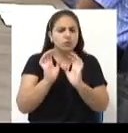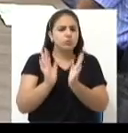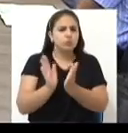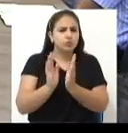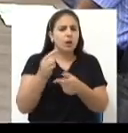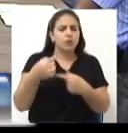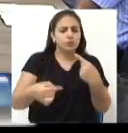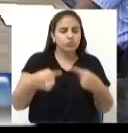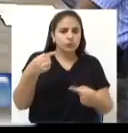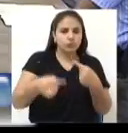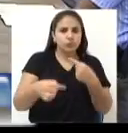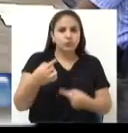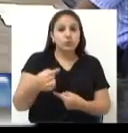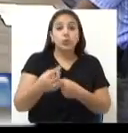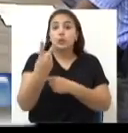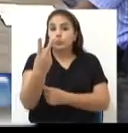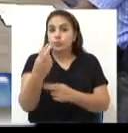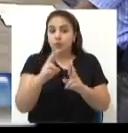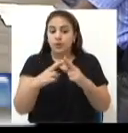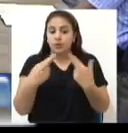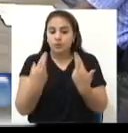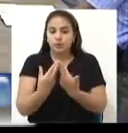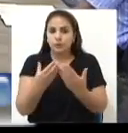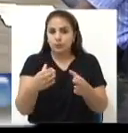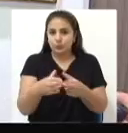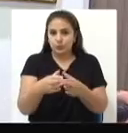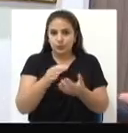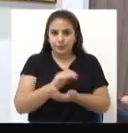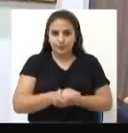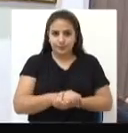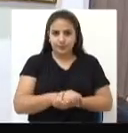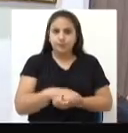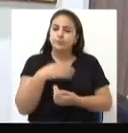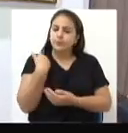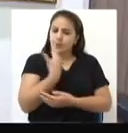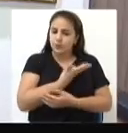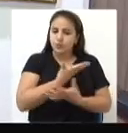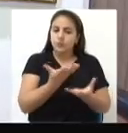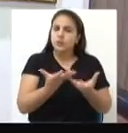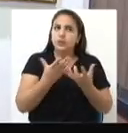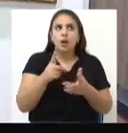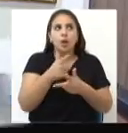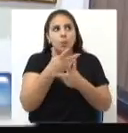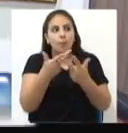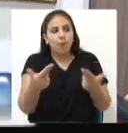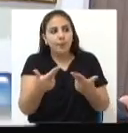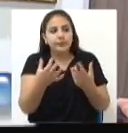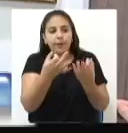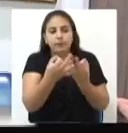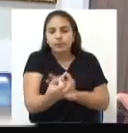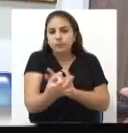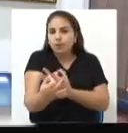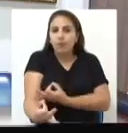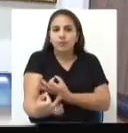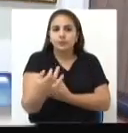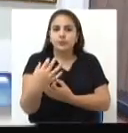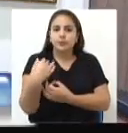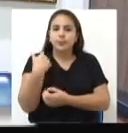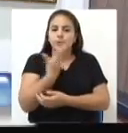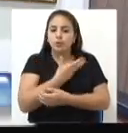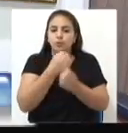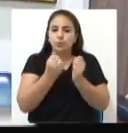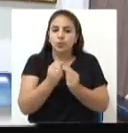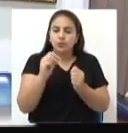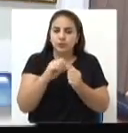sido discutido em outras 2 reuniões do grupo. A gente quer algo concreto, palpável, até que eu possa prestar